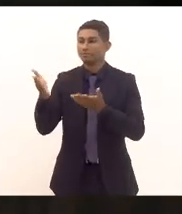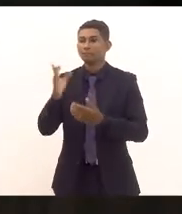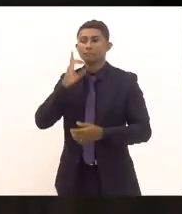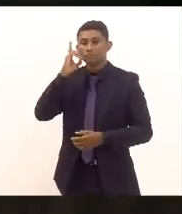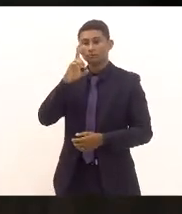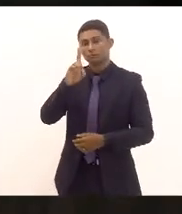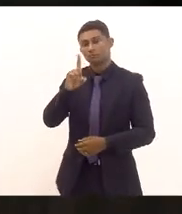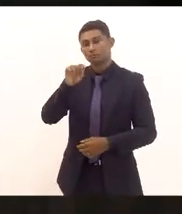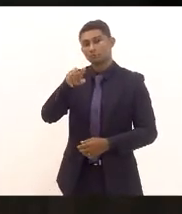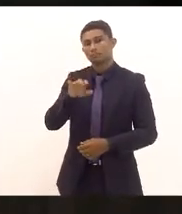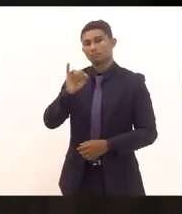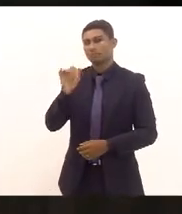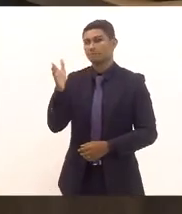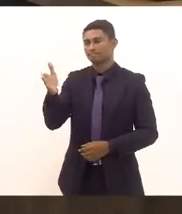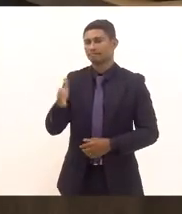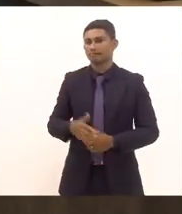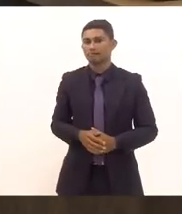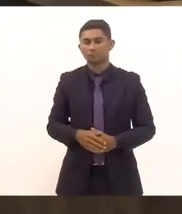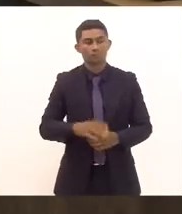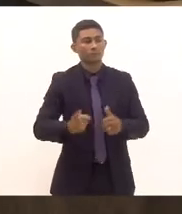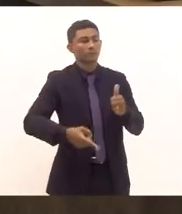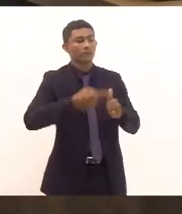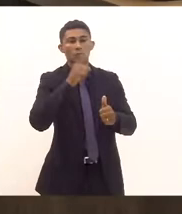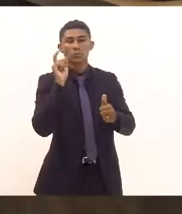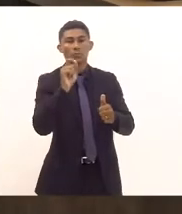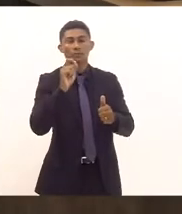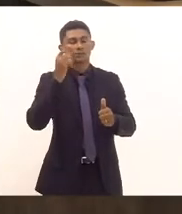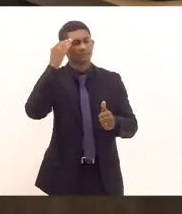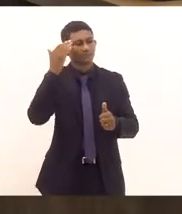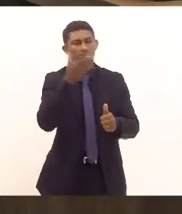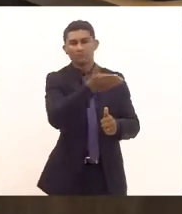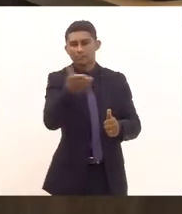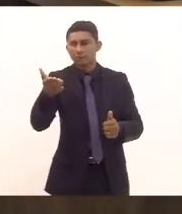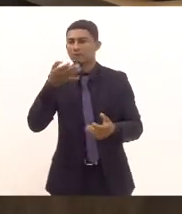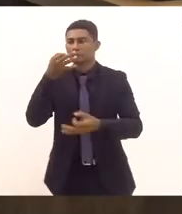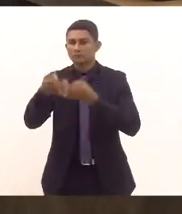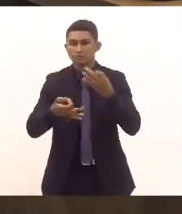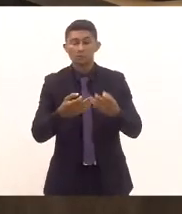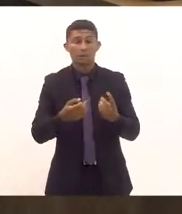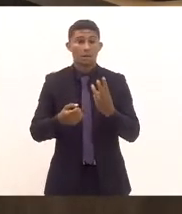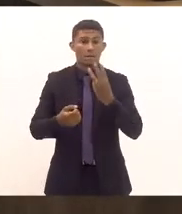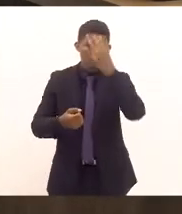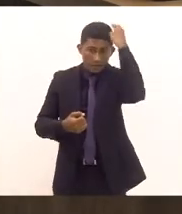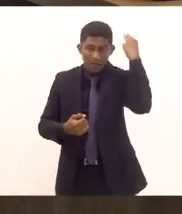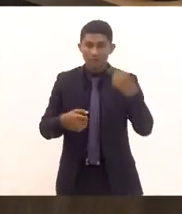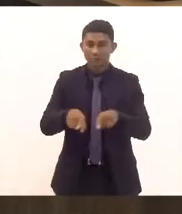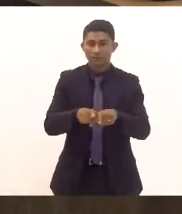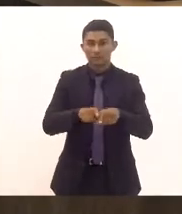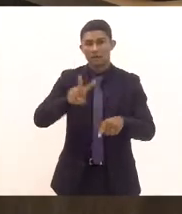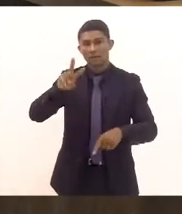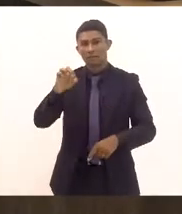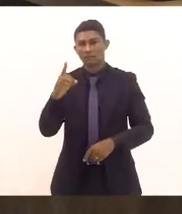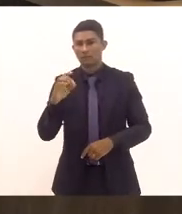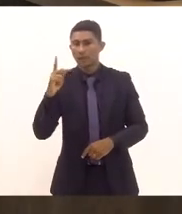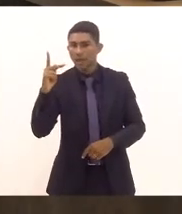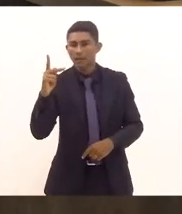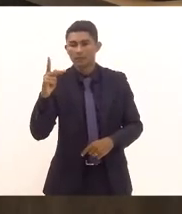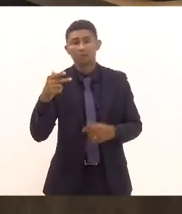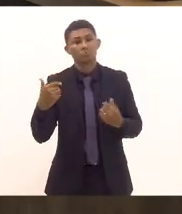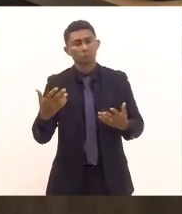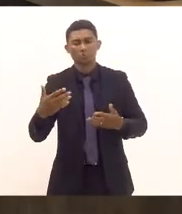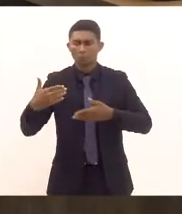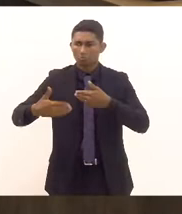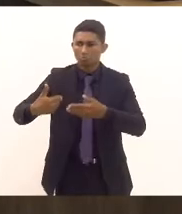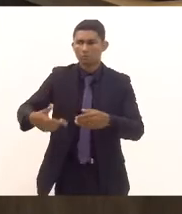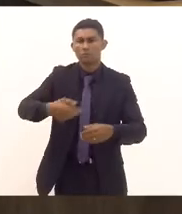deputada Dani Monteiro primeiro ou agradecer os pareceres Deputado Márcio Pacheco Deputado waldeck cada vez